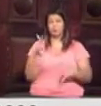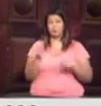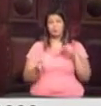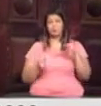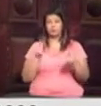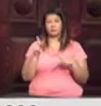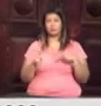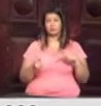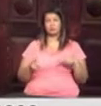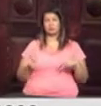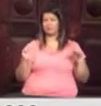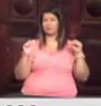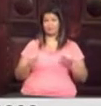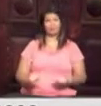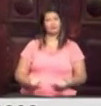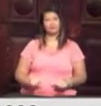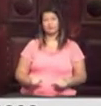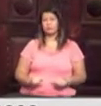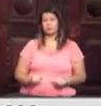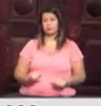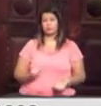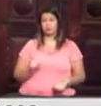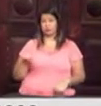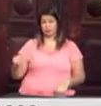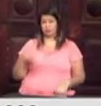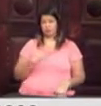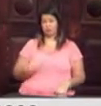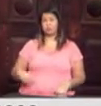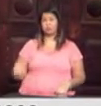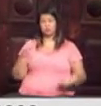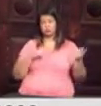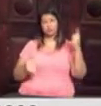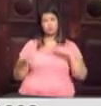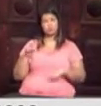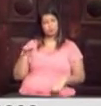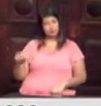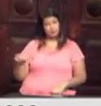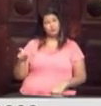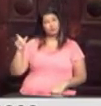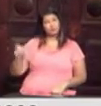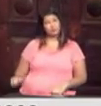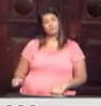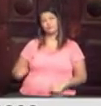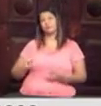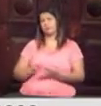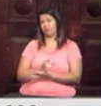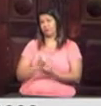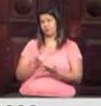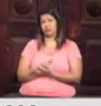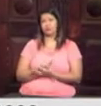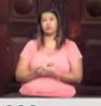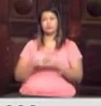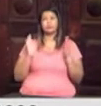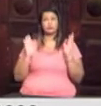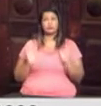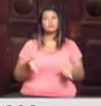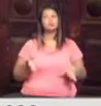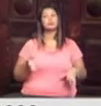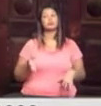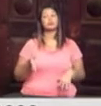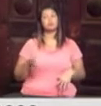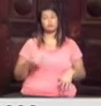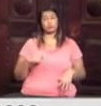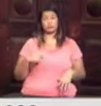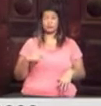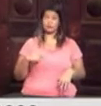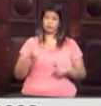população desatendida, sendo governado por um governo que perdeu a credibilidade e a condição de seguir adiante. Esse é o momento